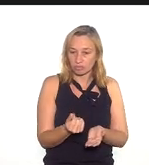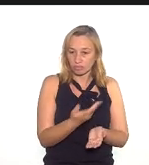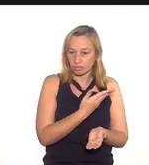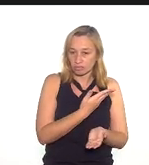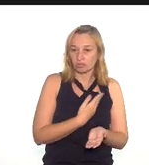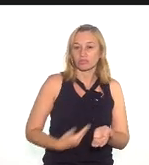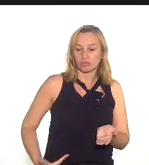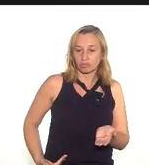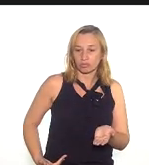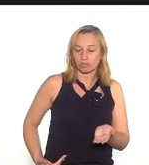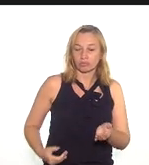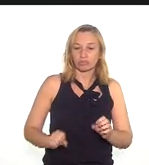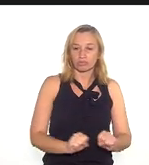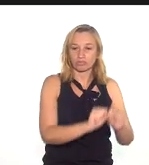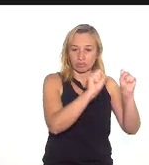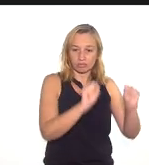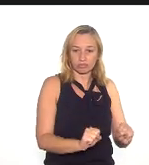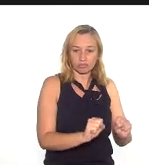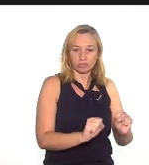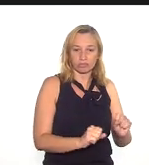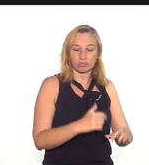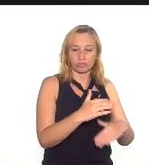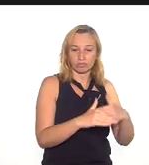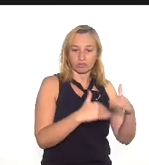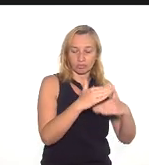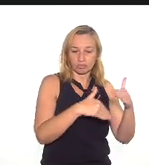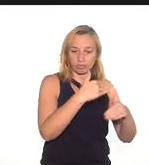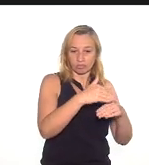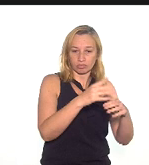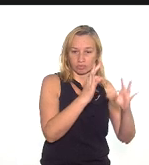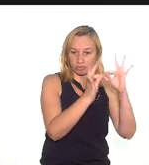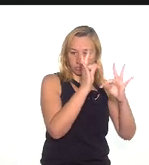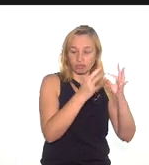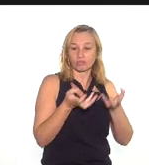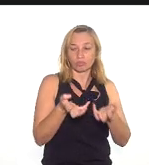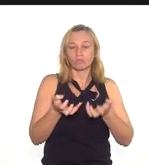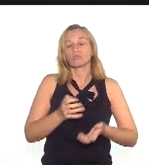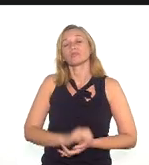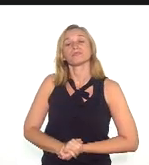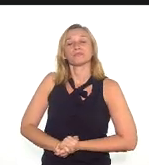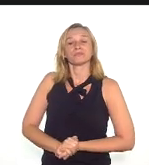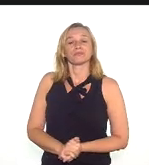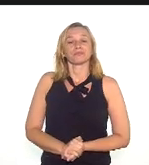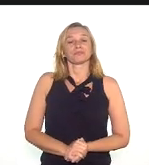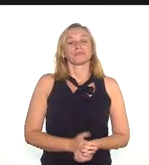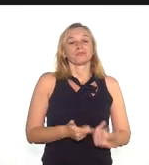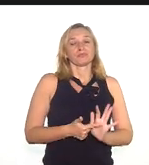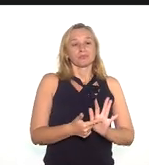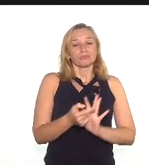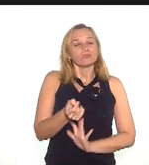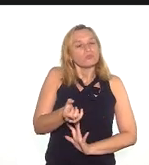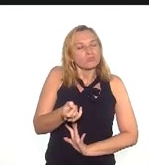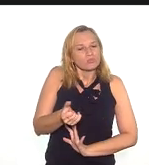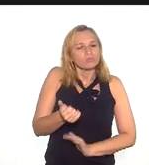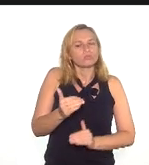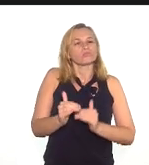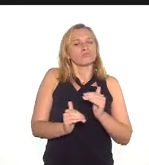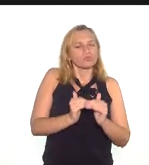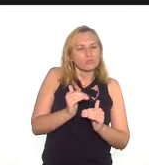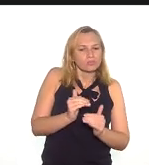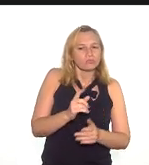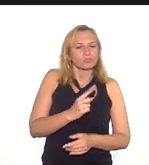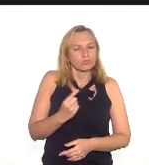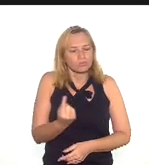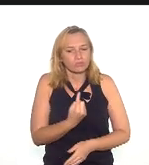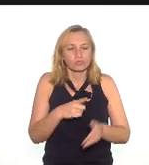nosso sistema de pesquisa e desenvolvimento tecnológico. Bom, aqui eu queria mostrar um pouco, né, esse processo nosso